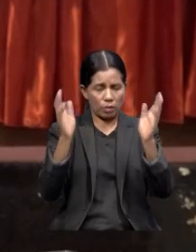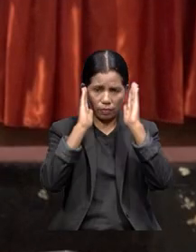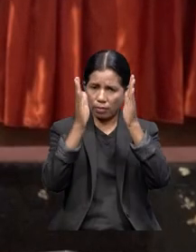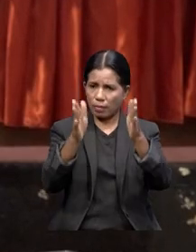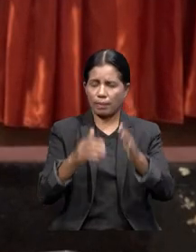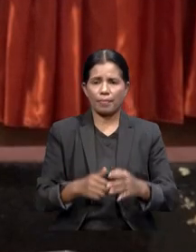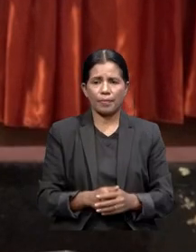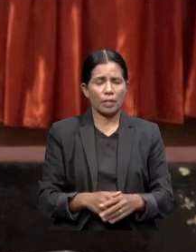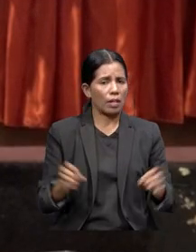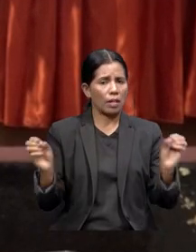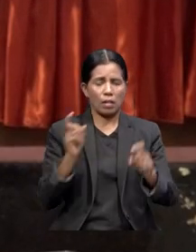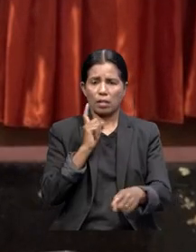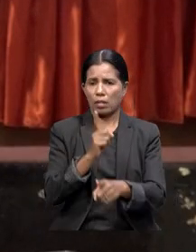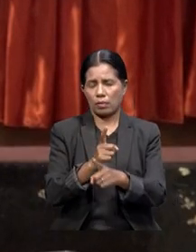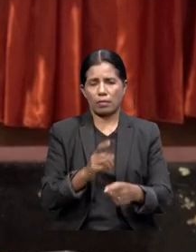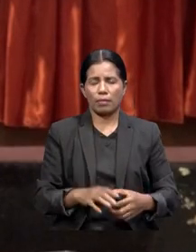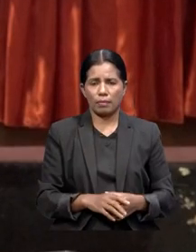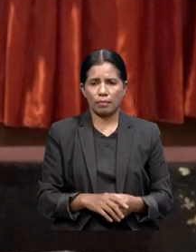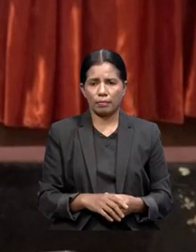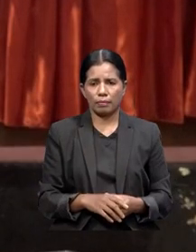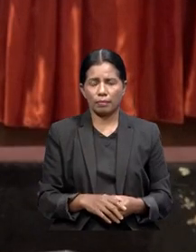Lei racionalidade.